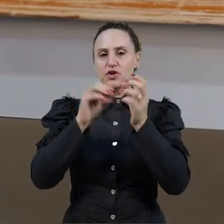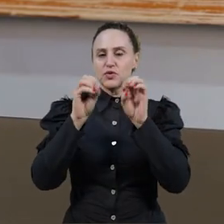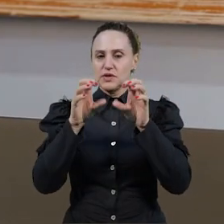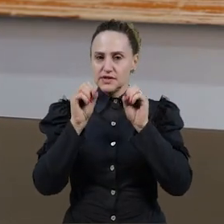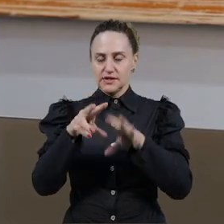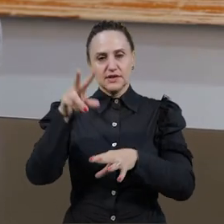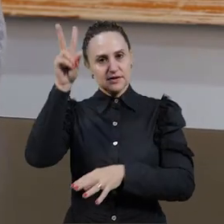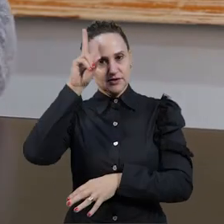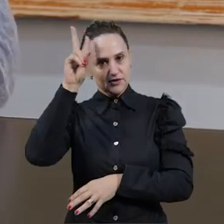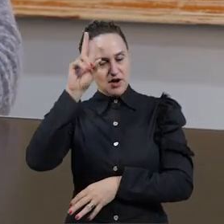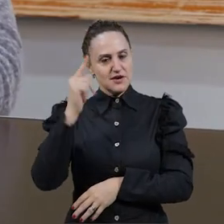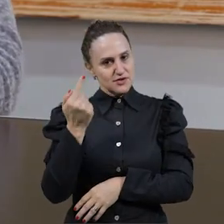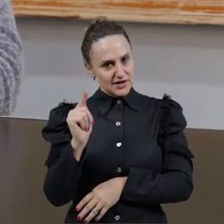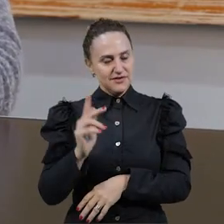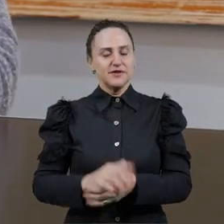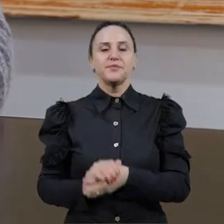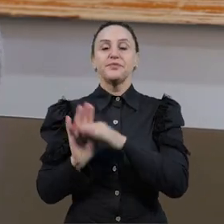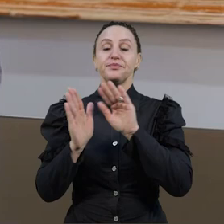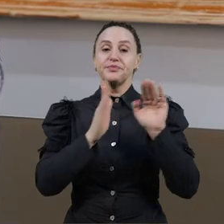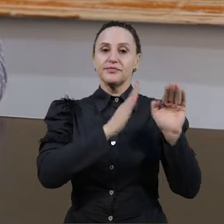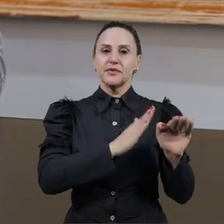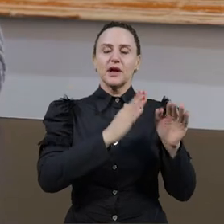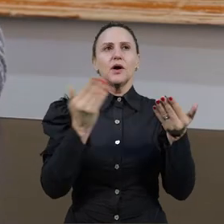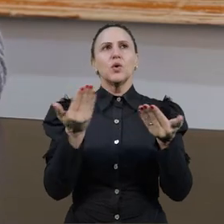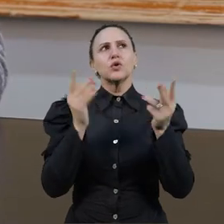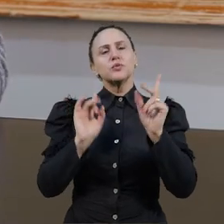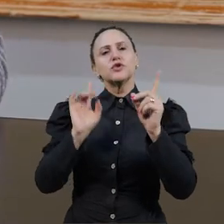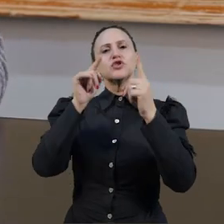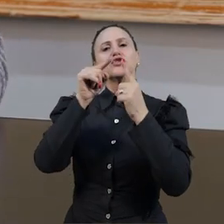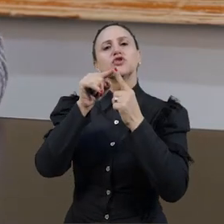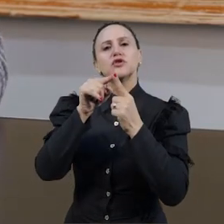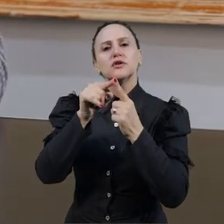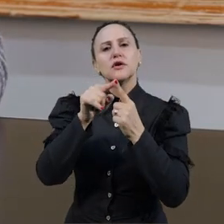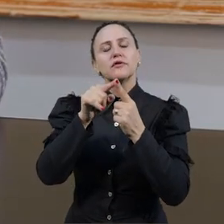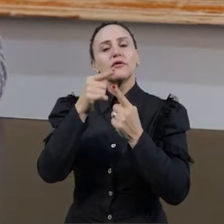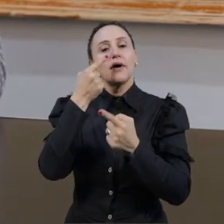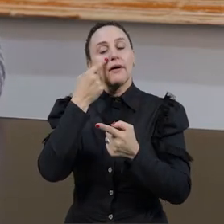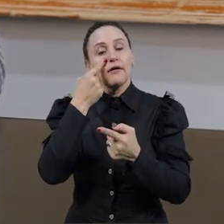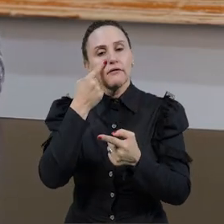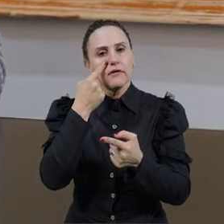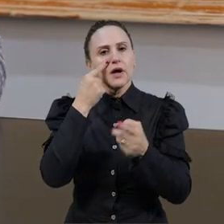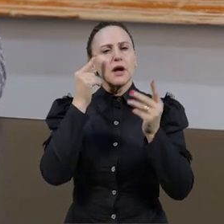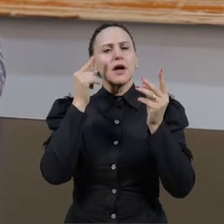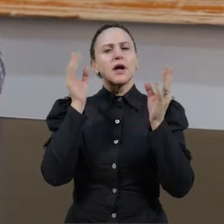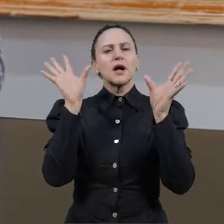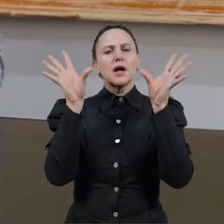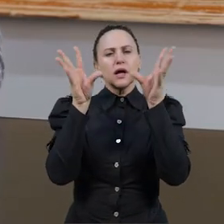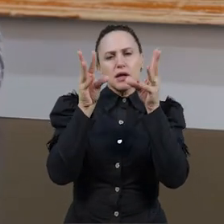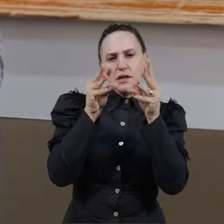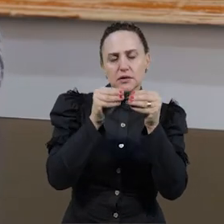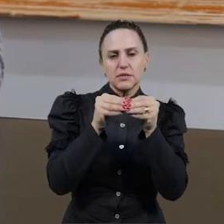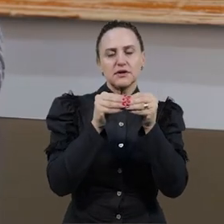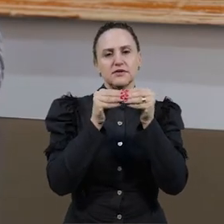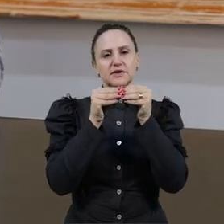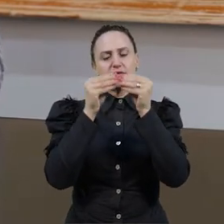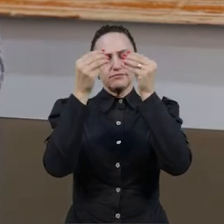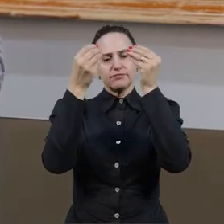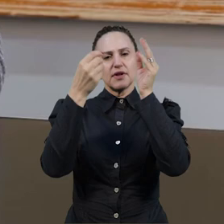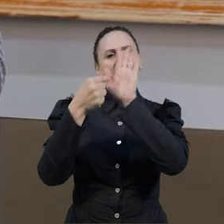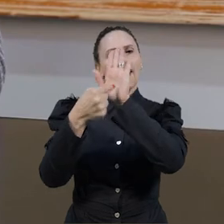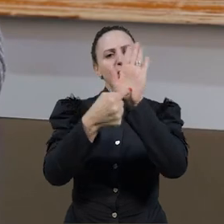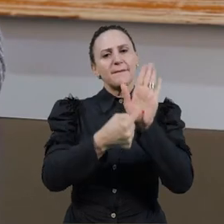da nossa conversa hoje será só definir e exemplificar explicitar um pouquinho